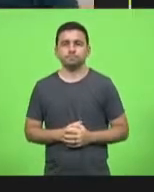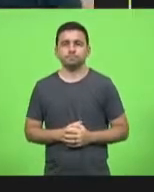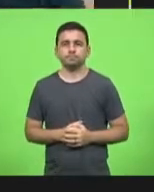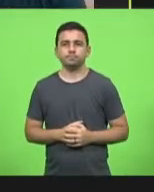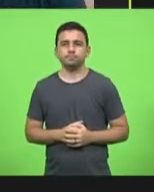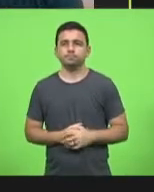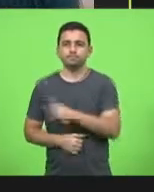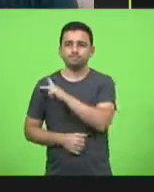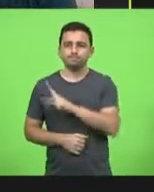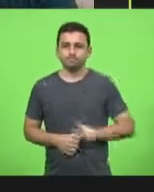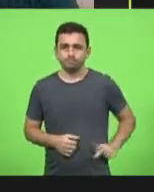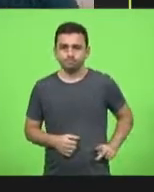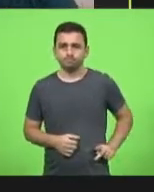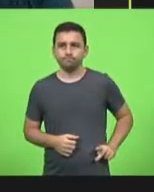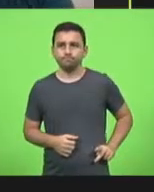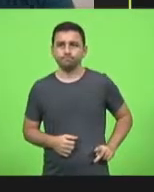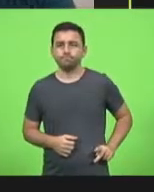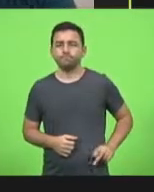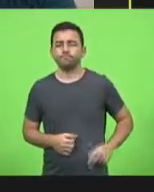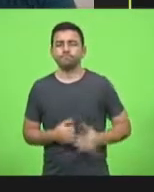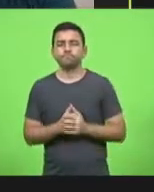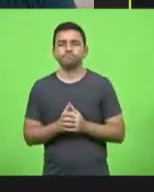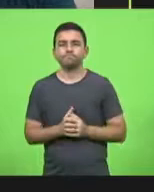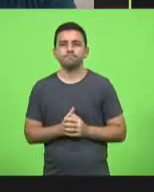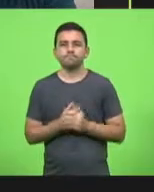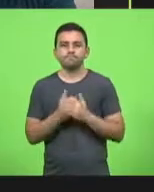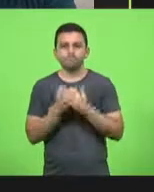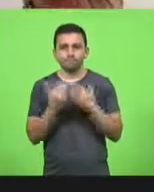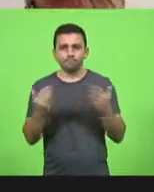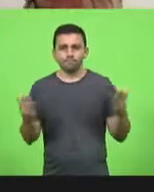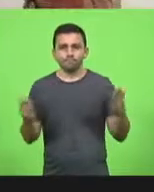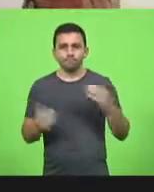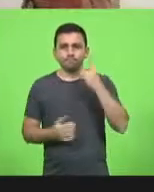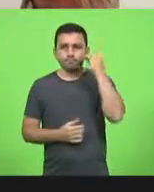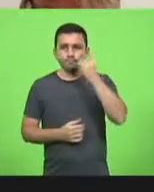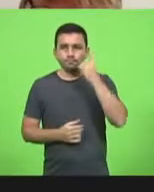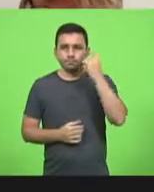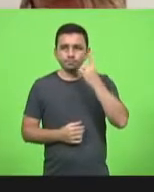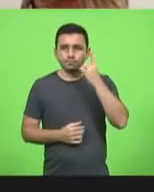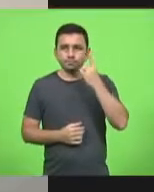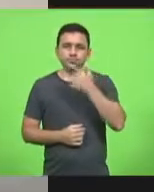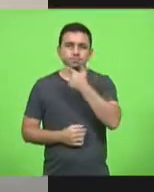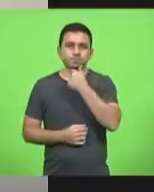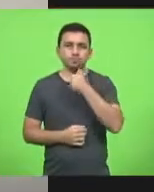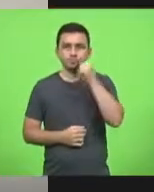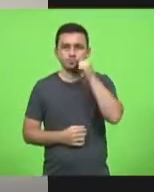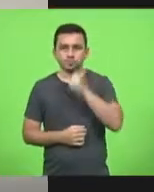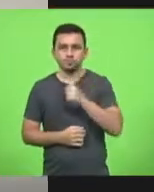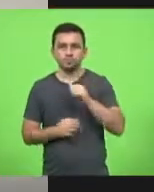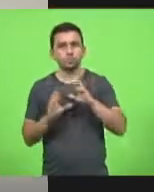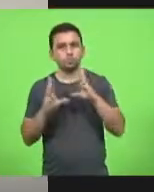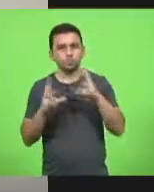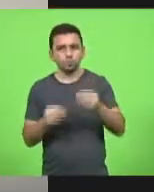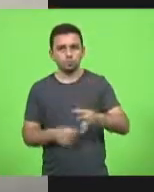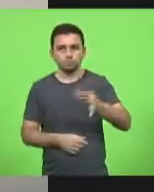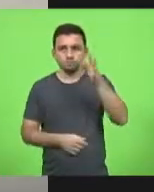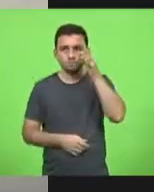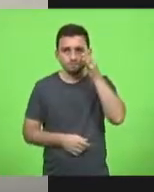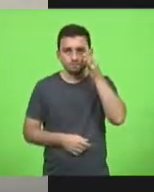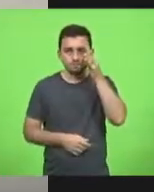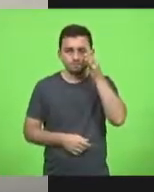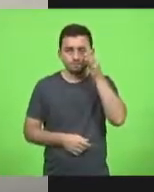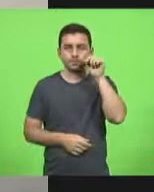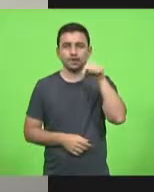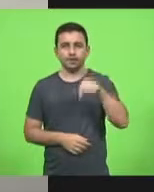Senhor presidente, senhores deputados, deputadas e todos aqueles e aquelas que nos